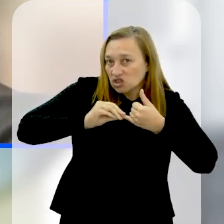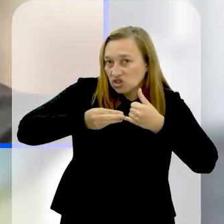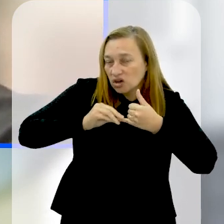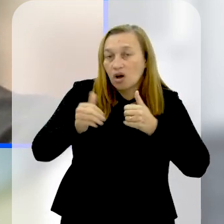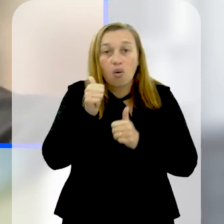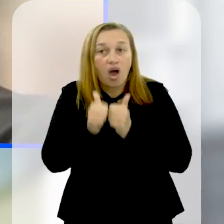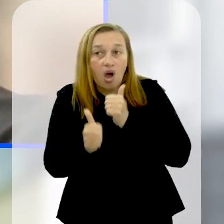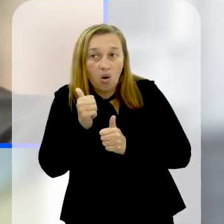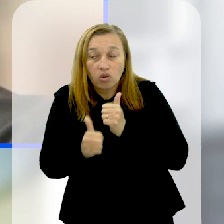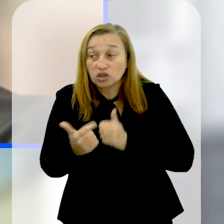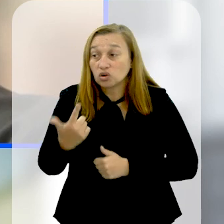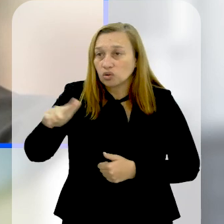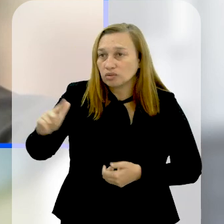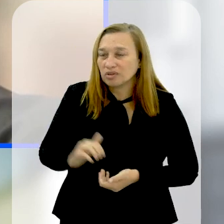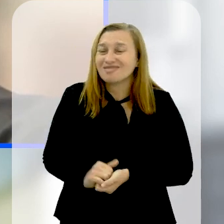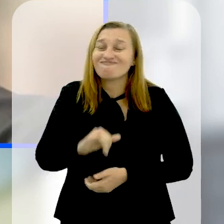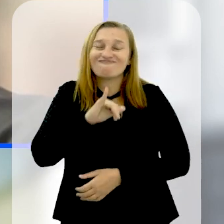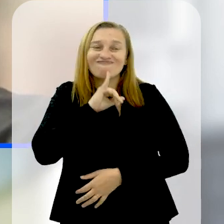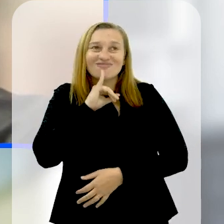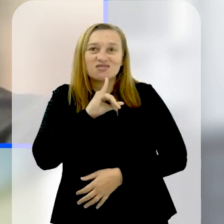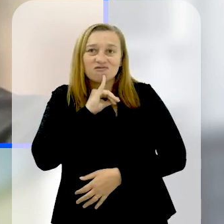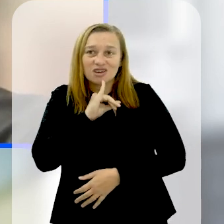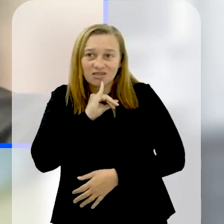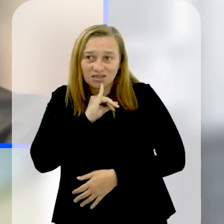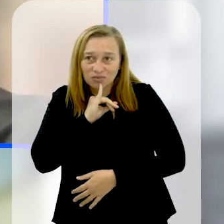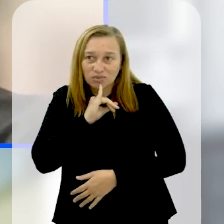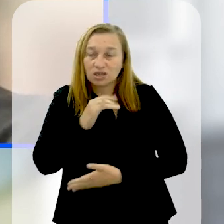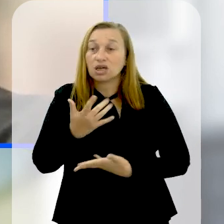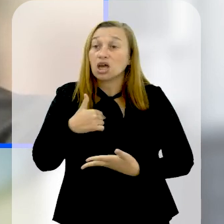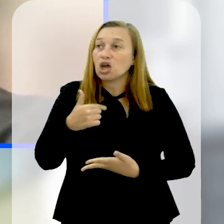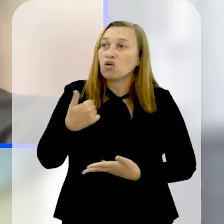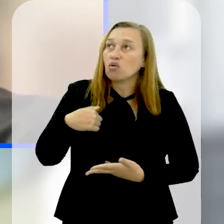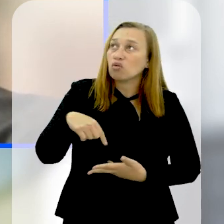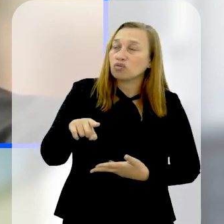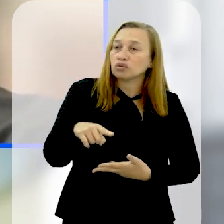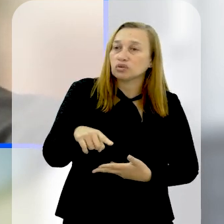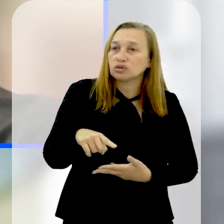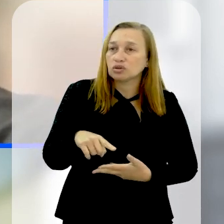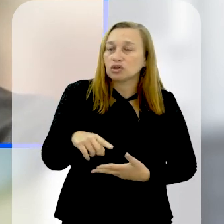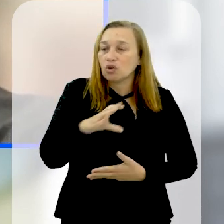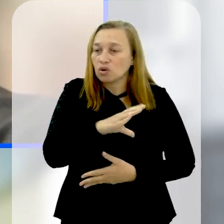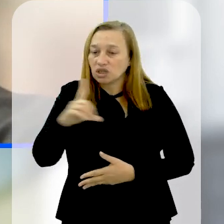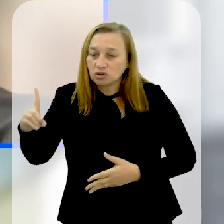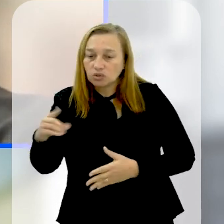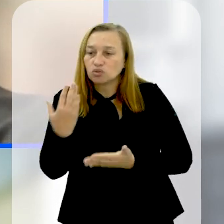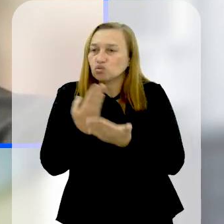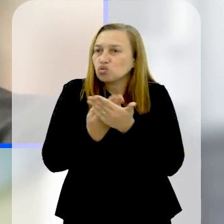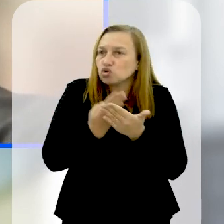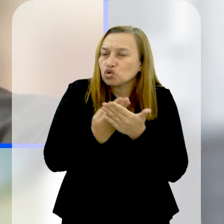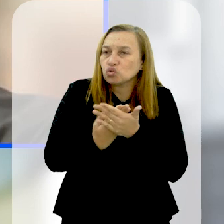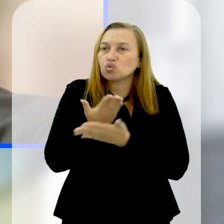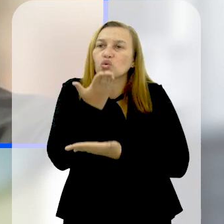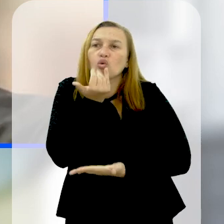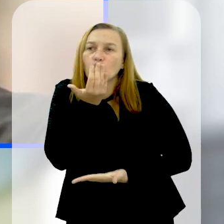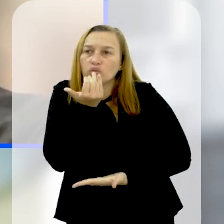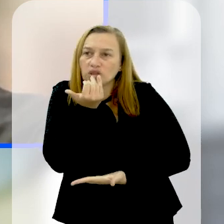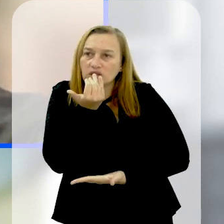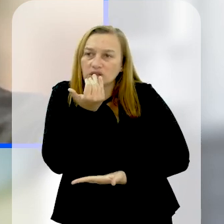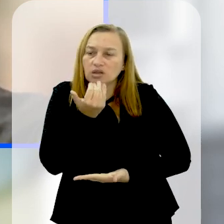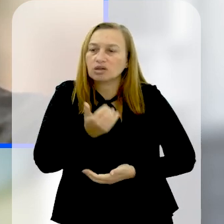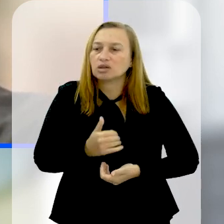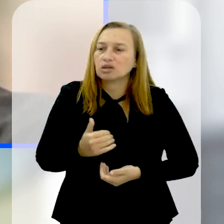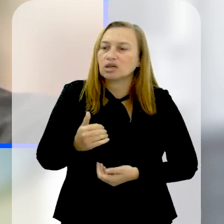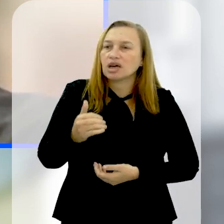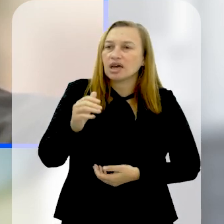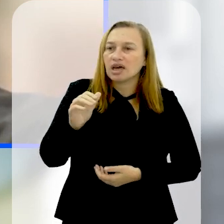etc. Então, assim, infelizmente, inclusive eu participei, fui coordenador do Estudo Nacional de Alimentação